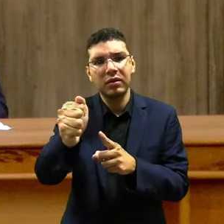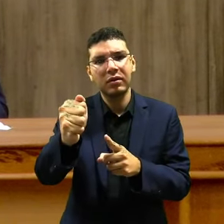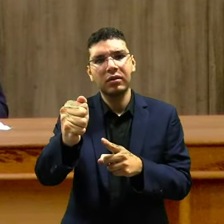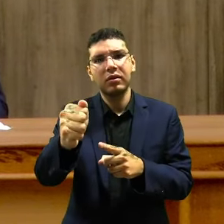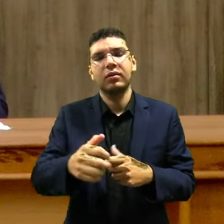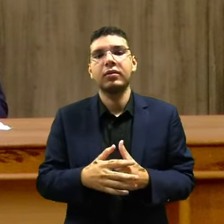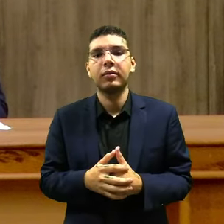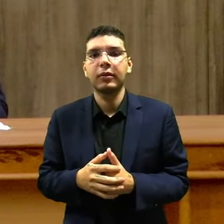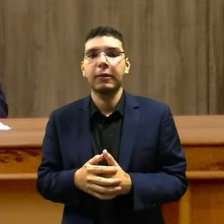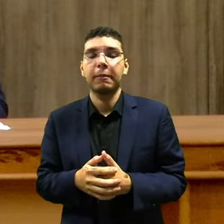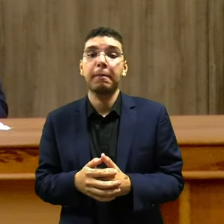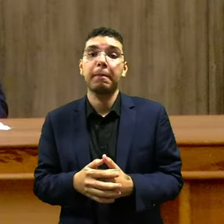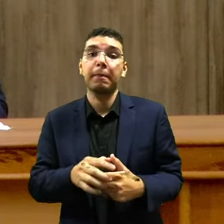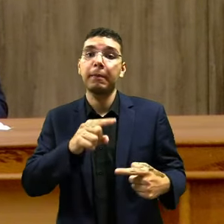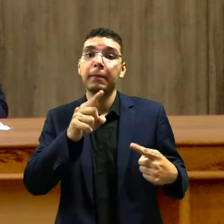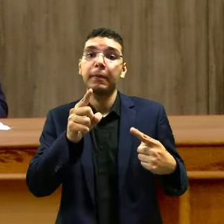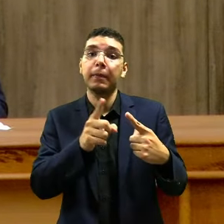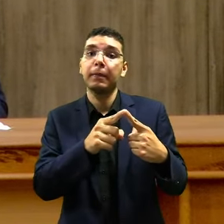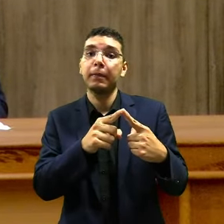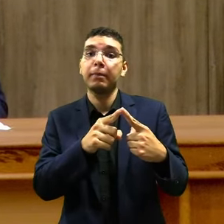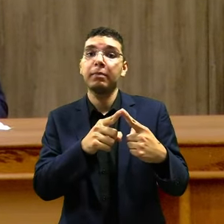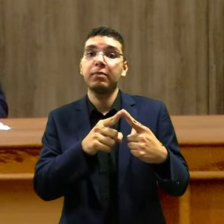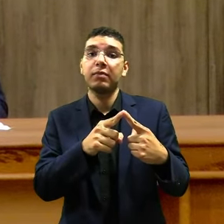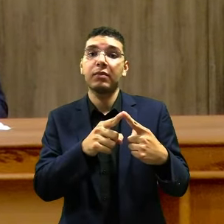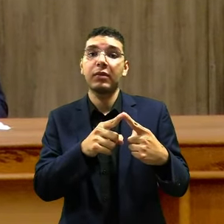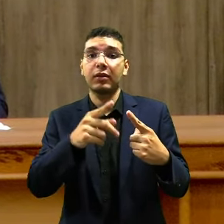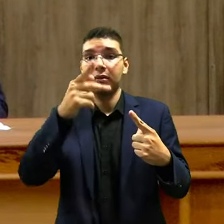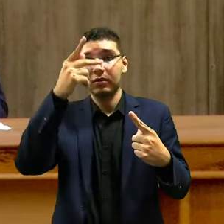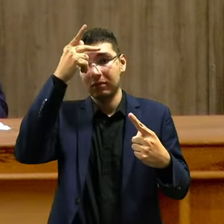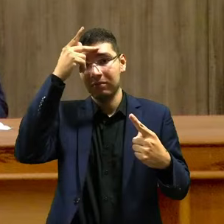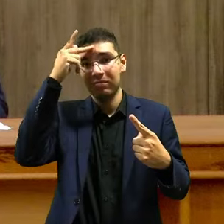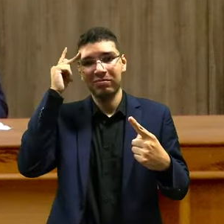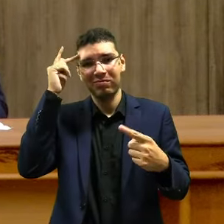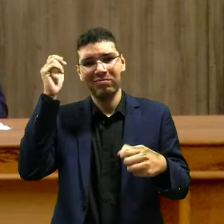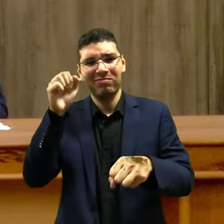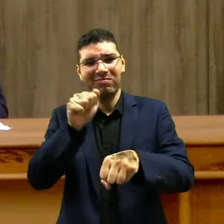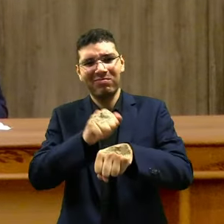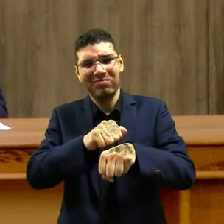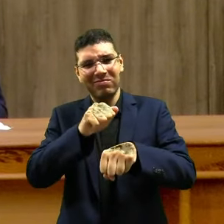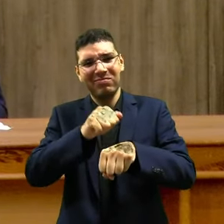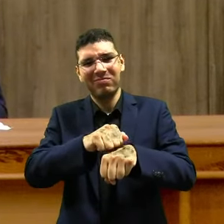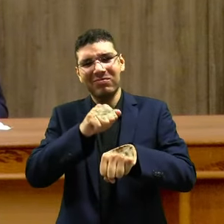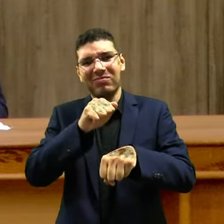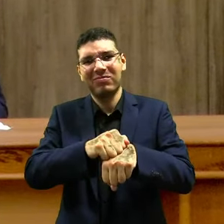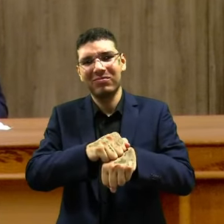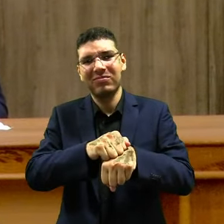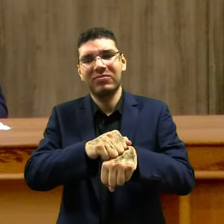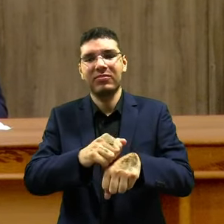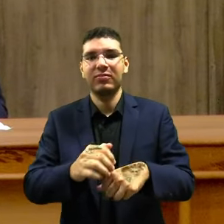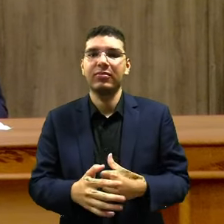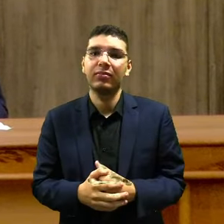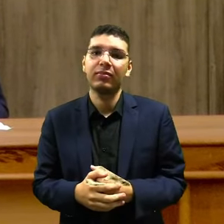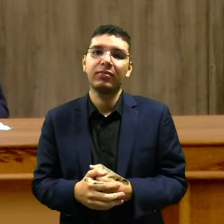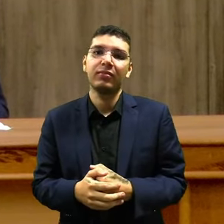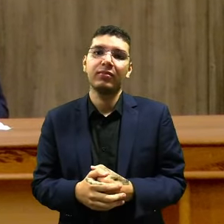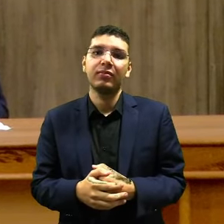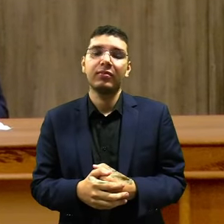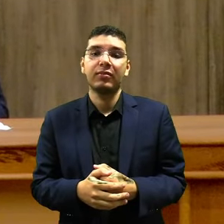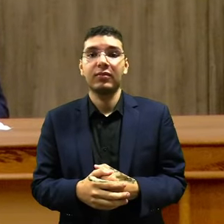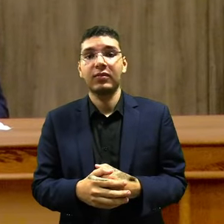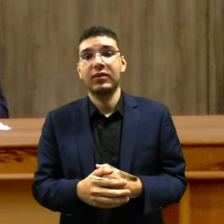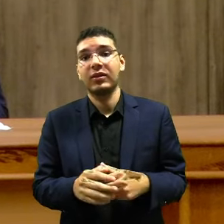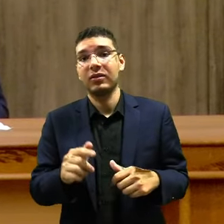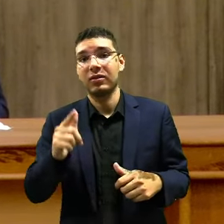emocional o que que ele é ele é duro eu pergunto irmão em pedra e de crente duro dá pr dá para plantar alguma